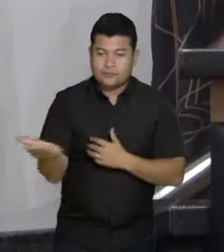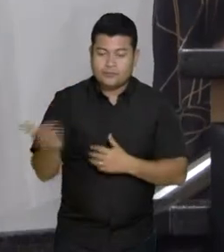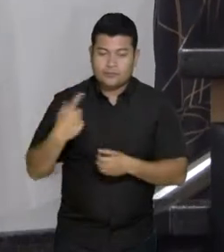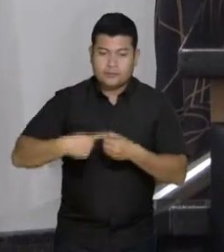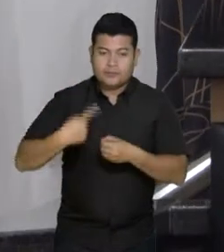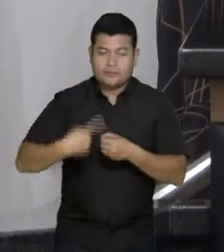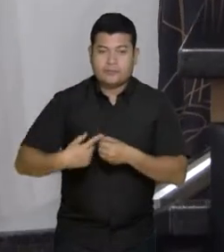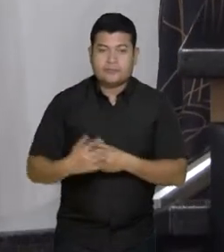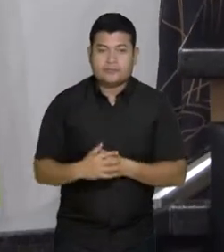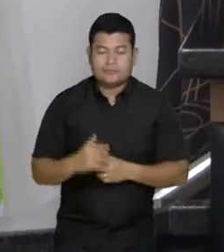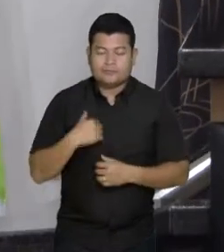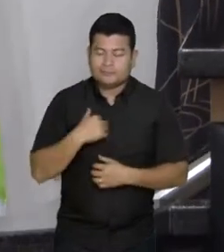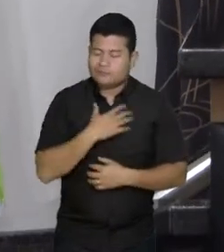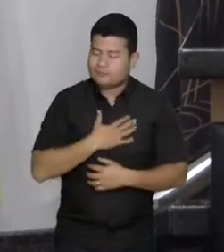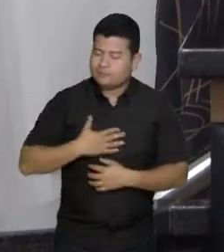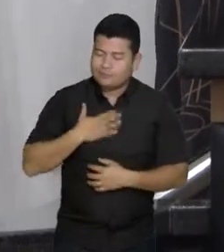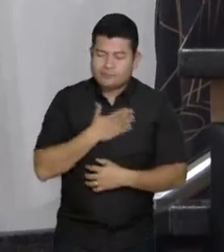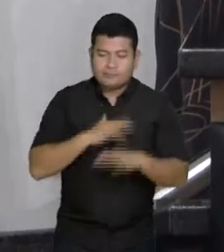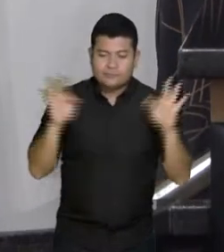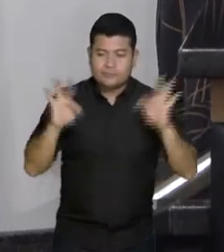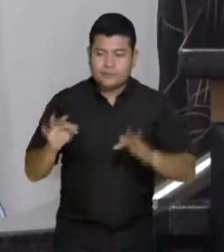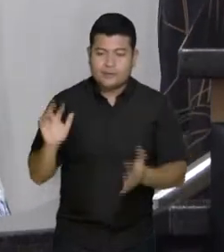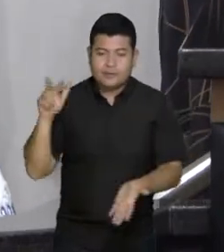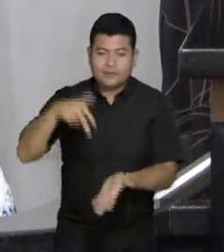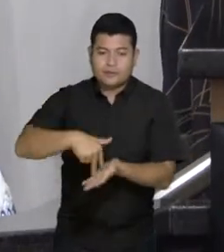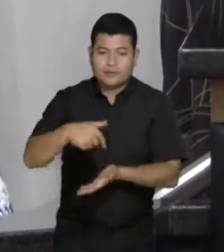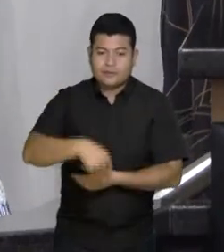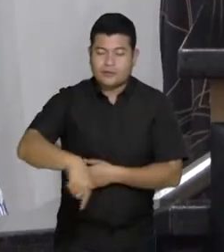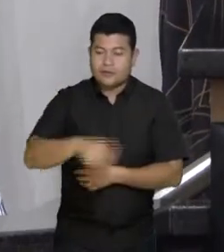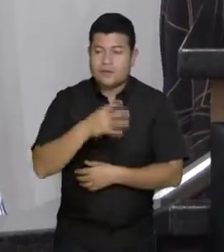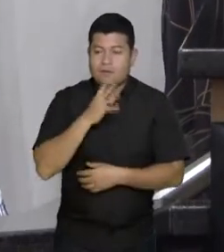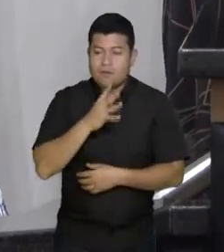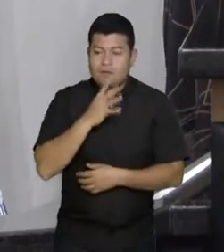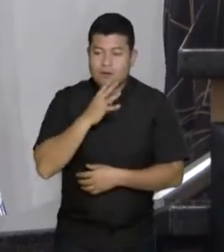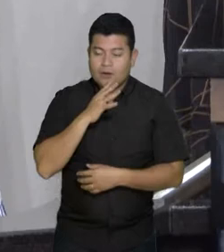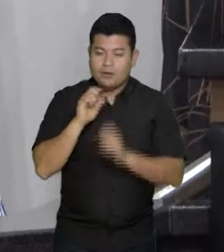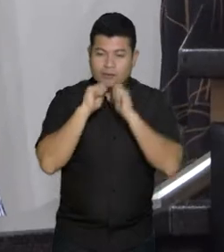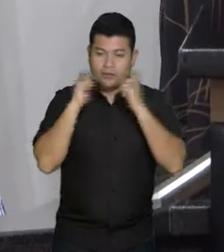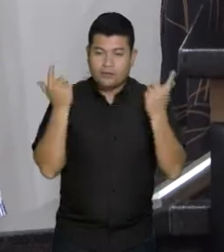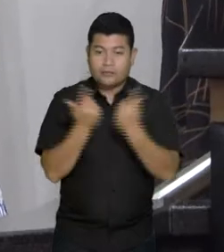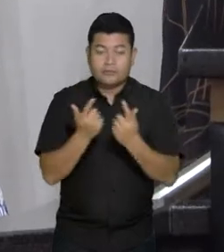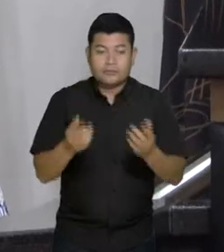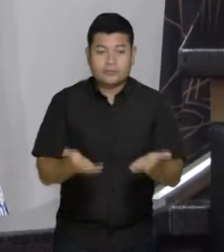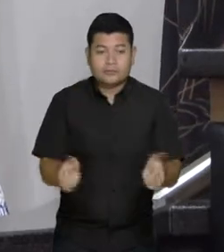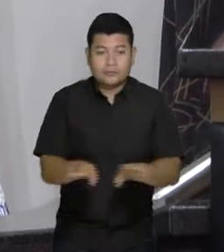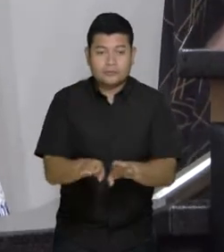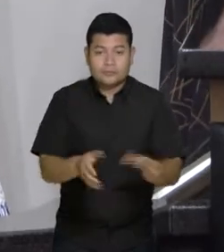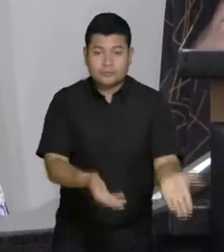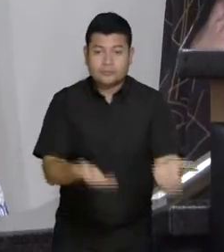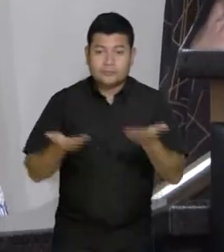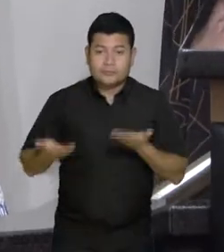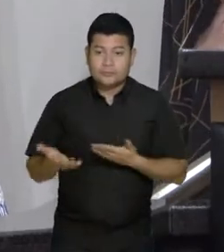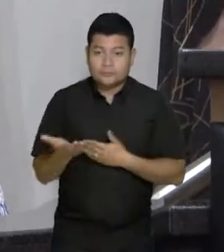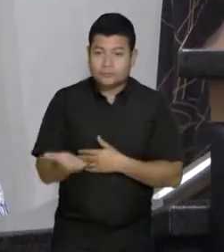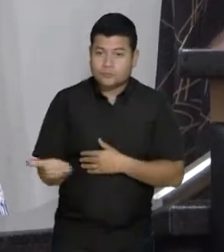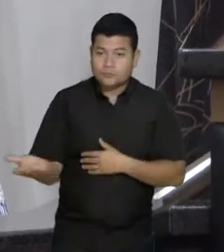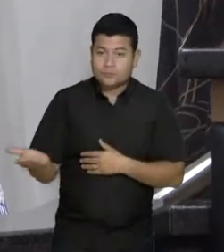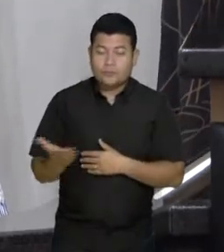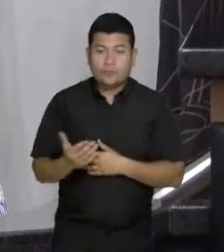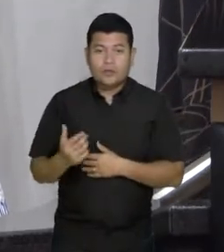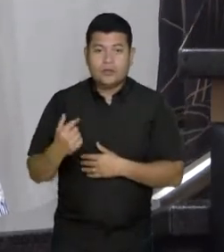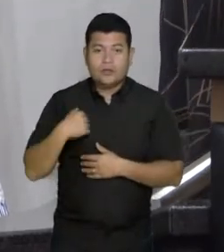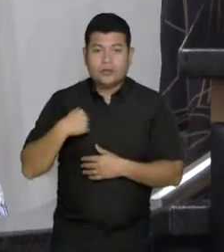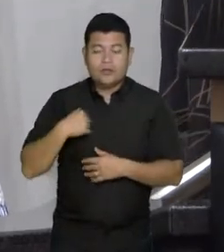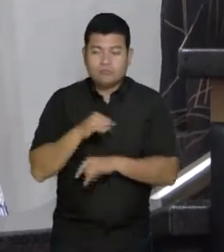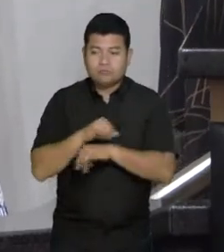de conhecer esse espaço tão importante e estender o convite para a nossa festa. Nós estamos divulgando a nossa festa já faz um